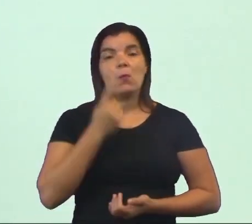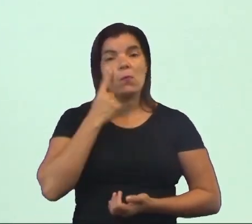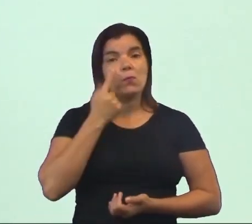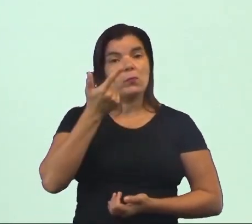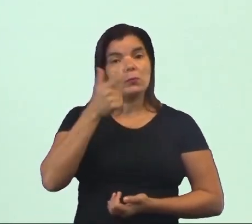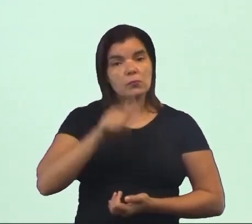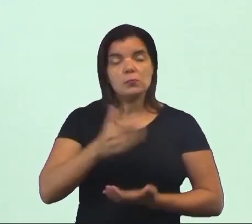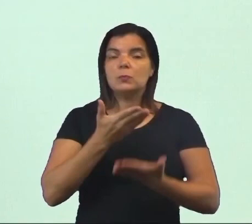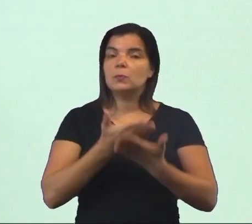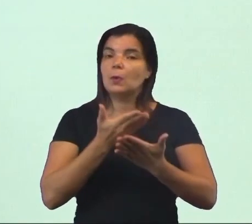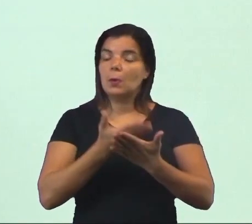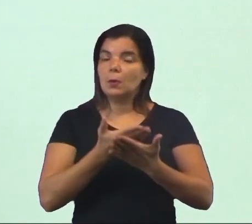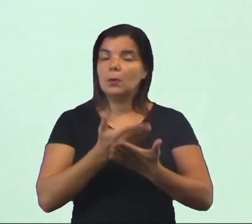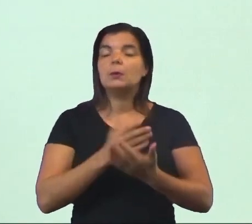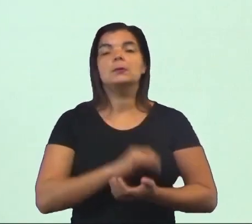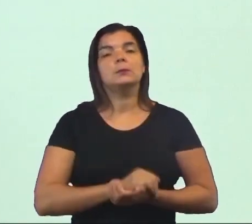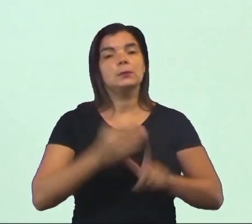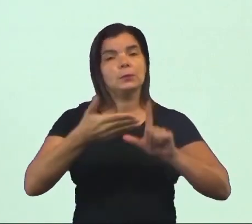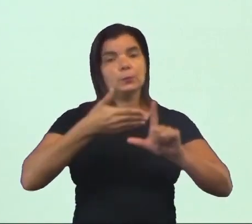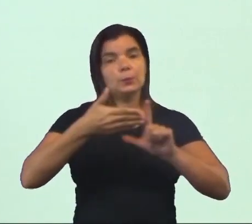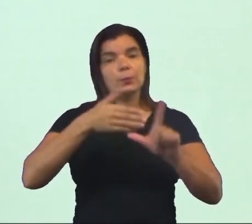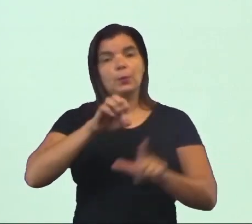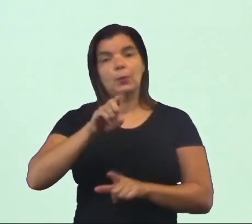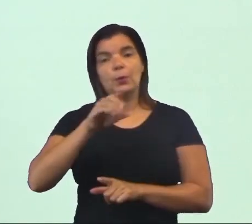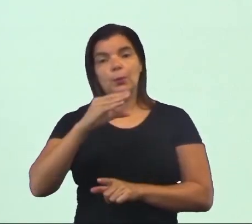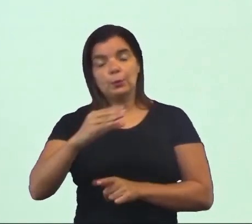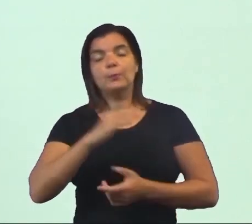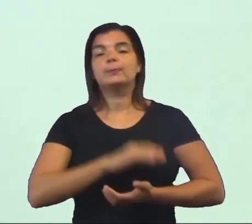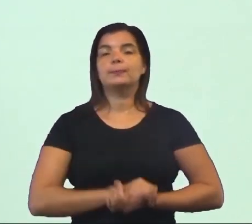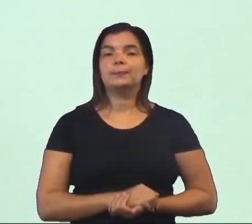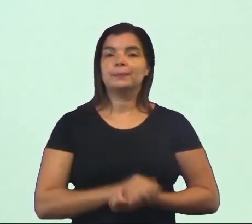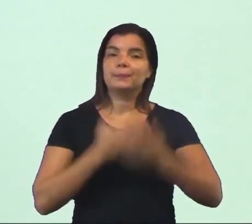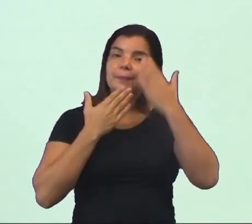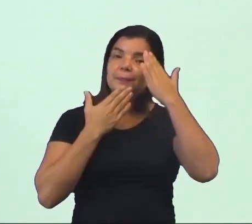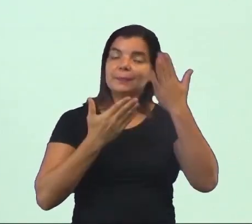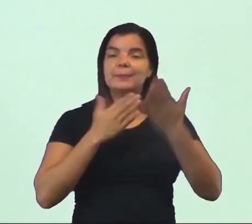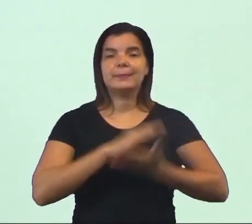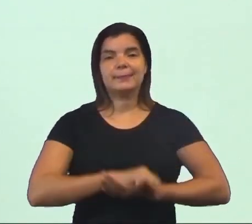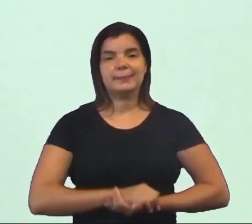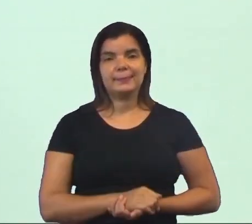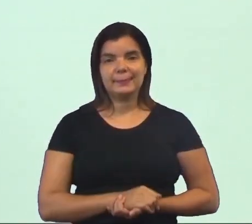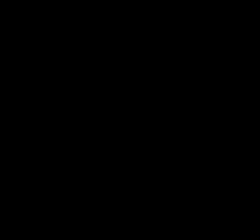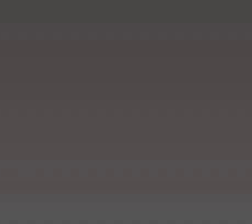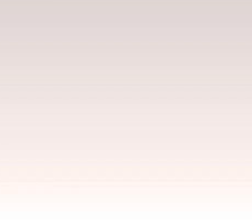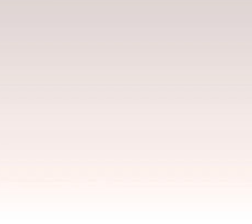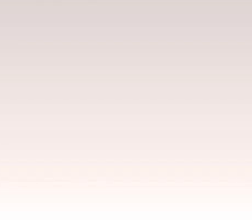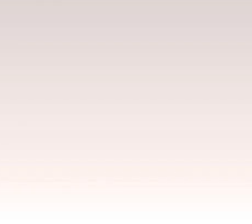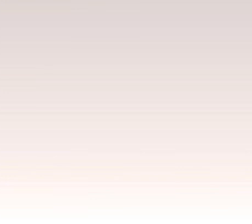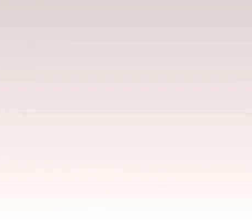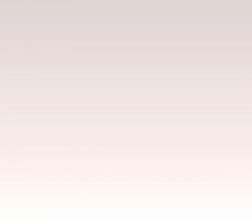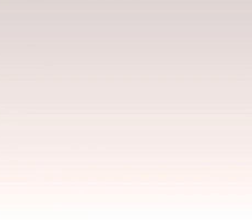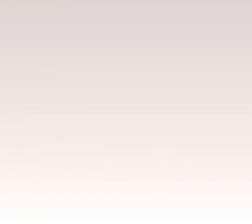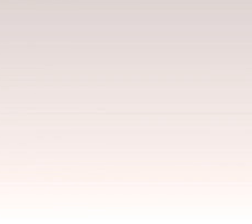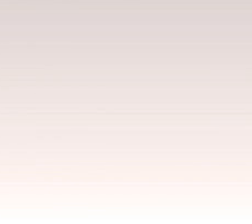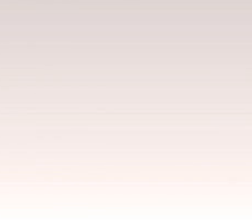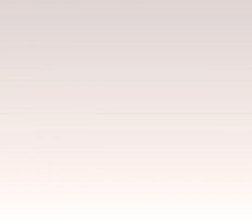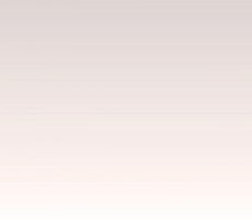Revejam essa aula novamente, acessem o portal Eduque Acre. Obrigada.